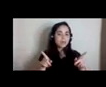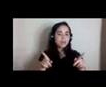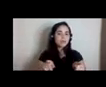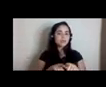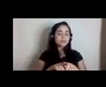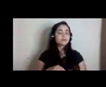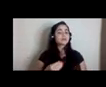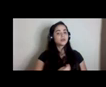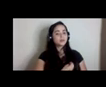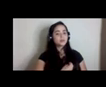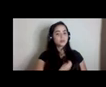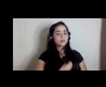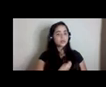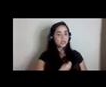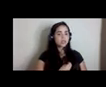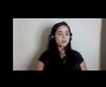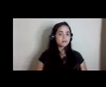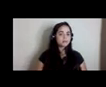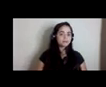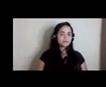para a vida.